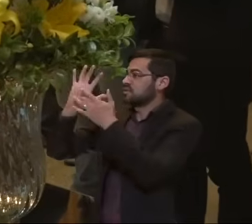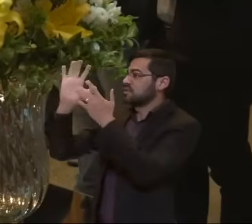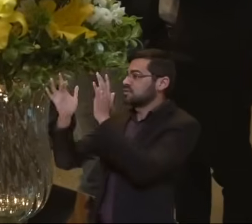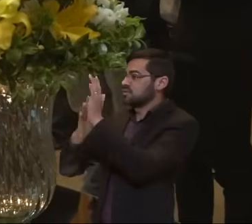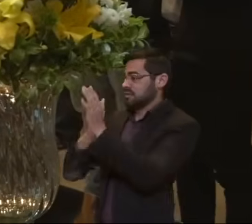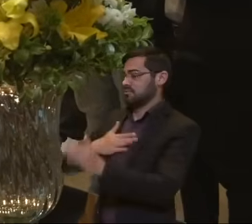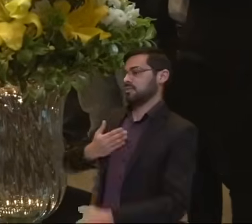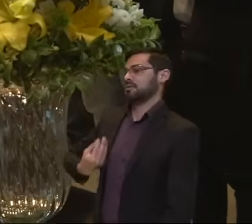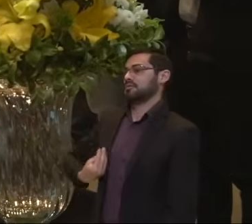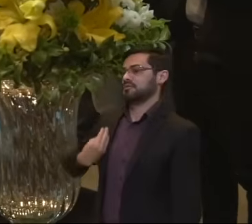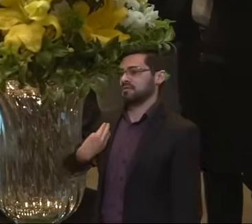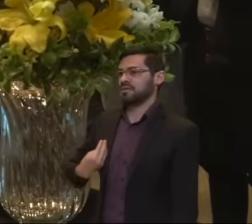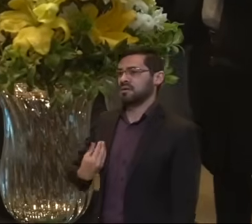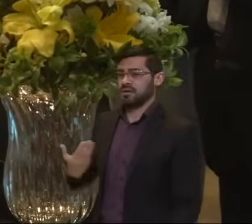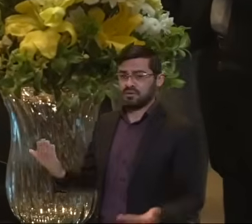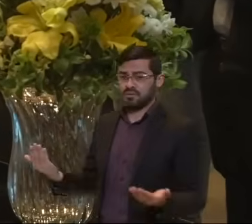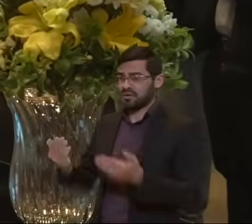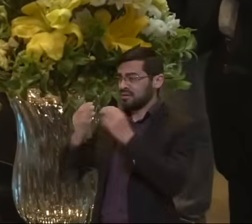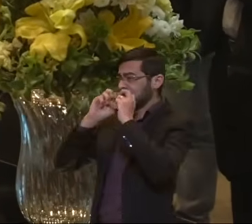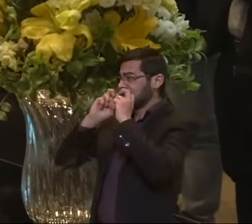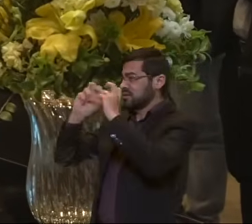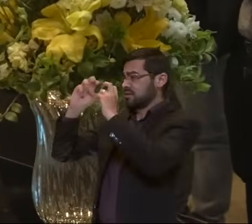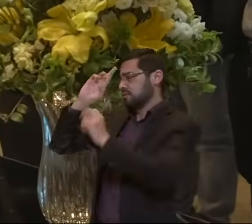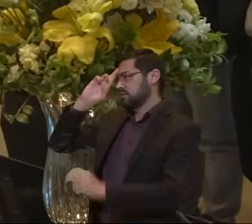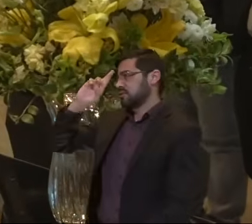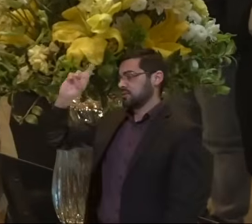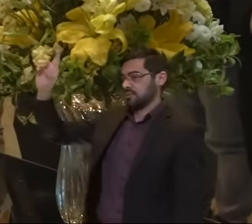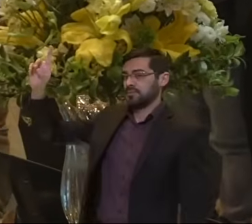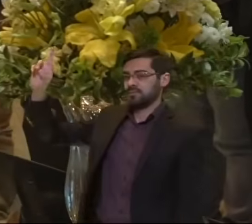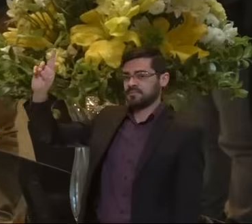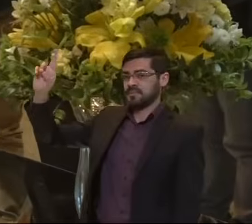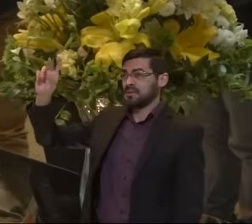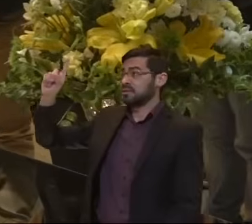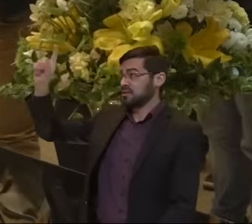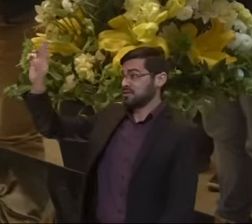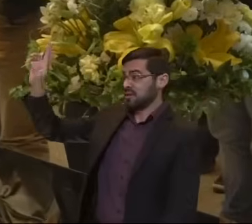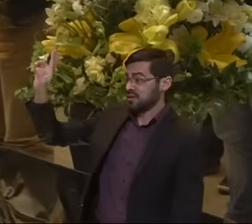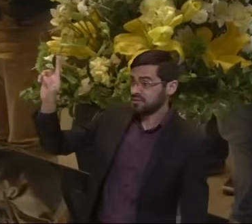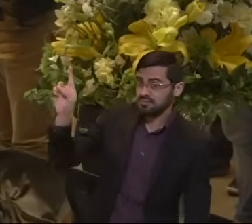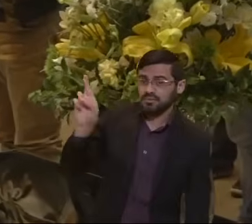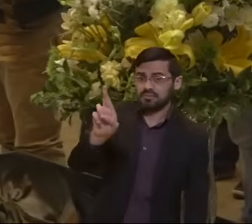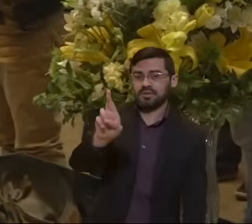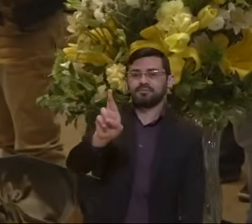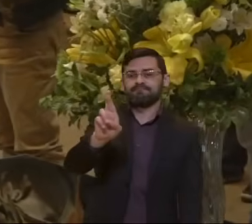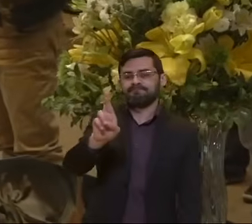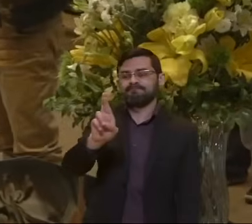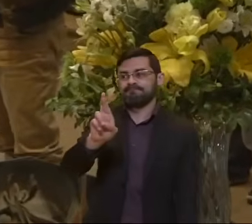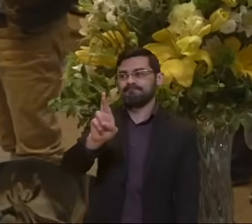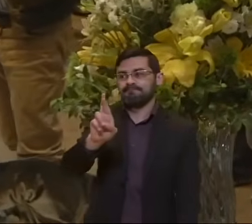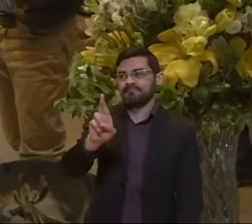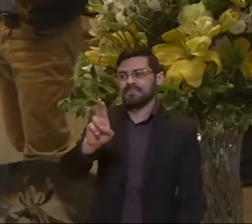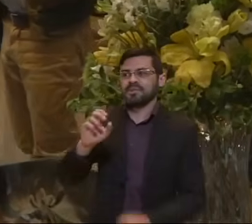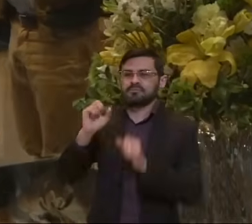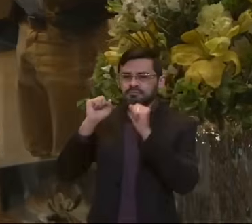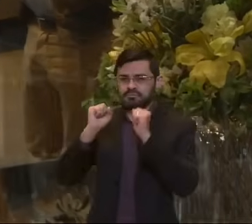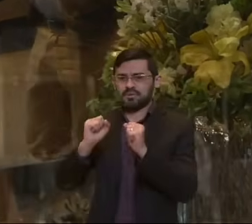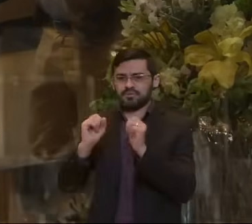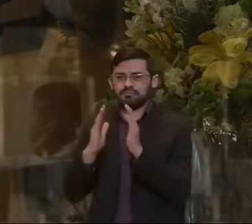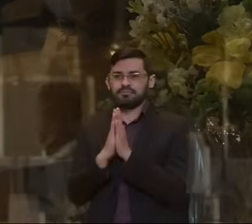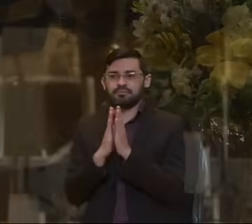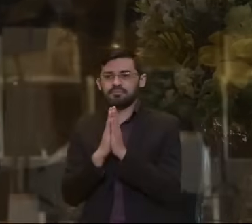minha vida. Clama a Ele, clama que Ele vai responder hoje, clama que Ele vai responder, pode clamar.